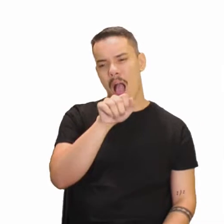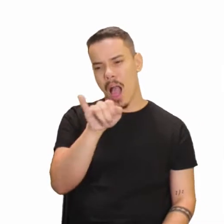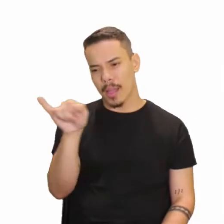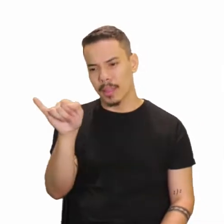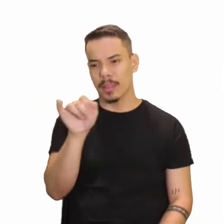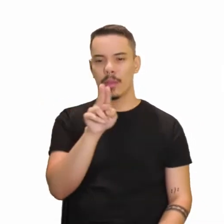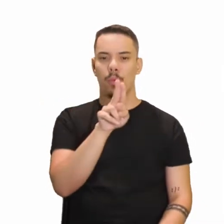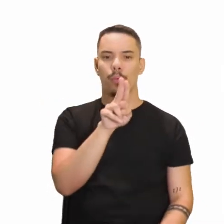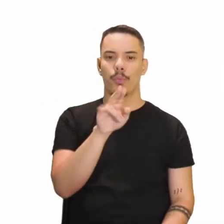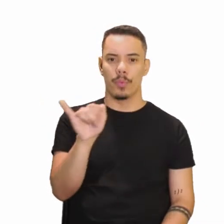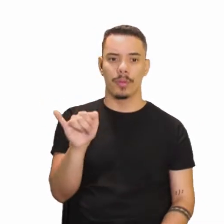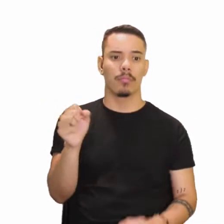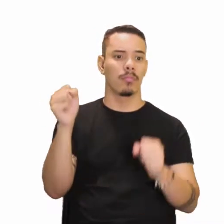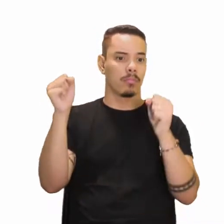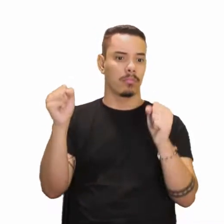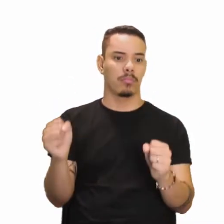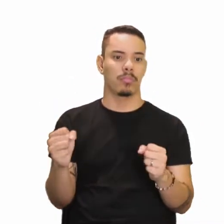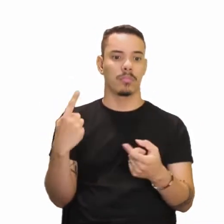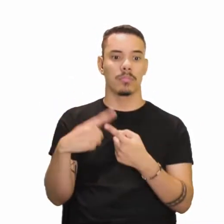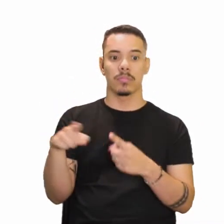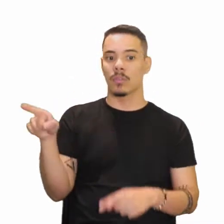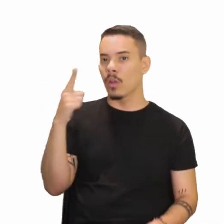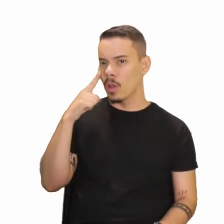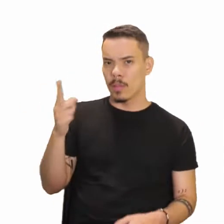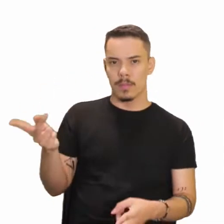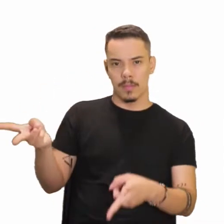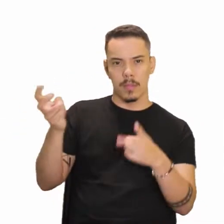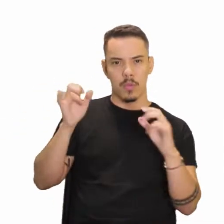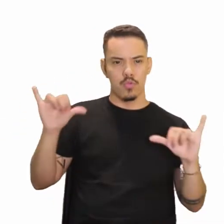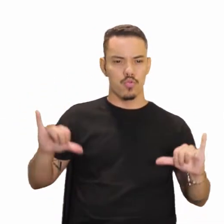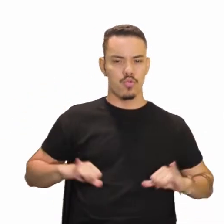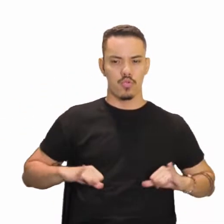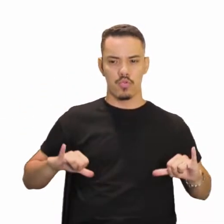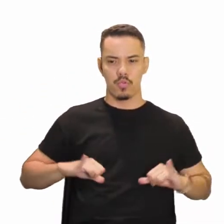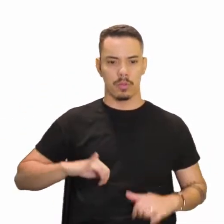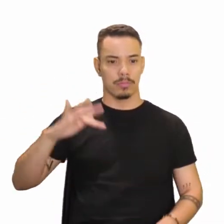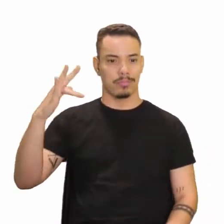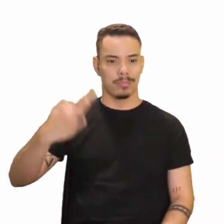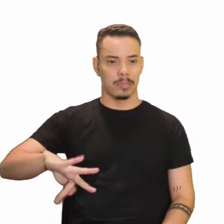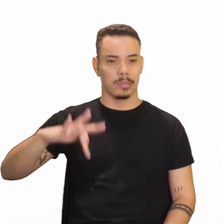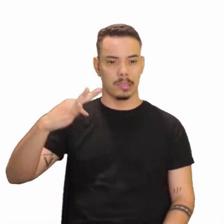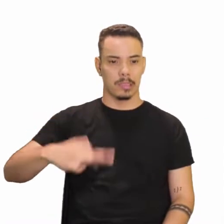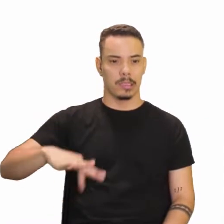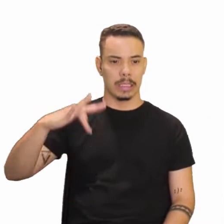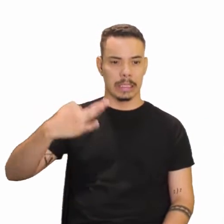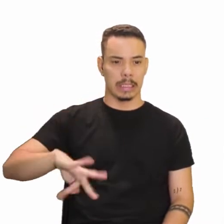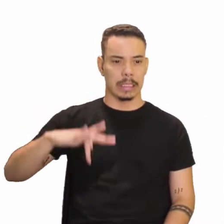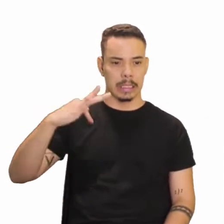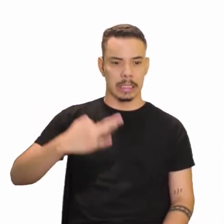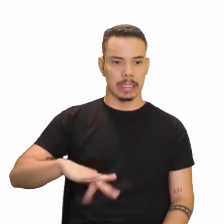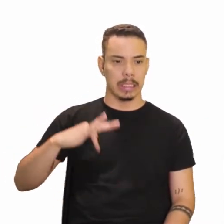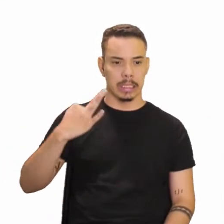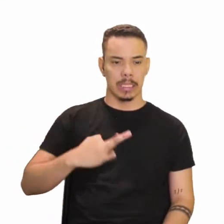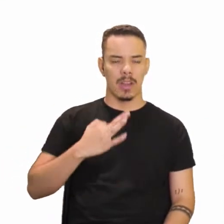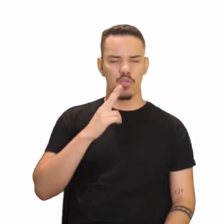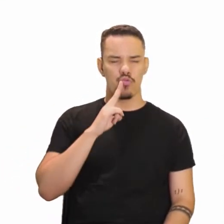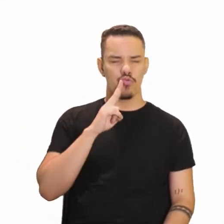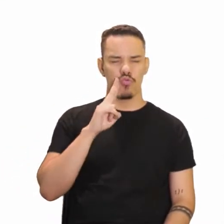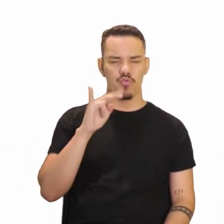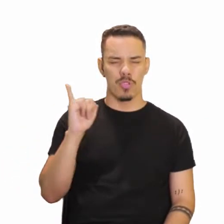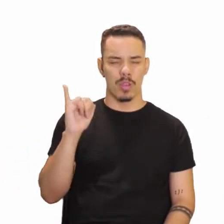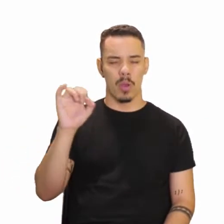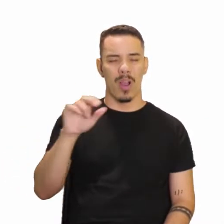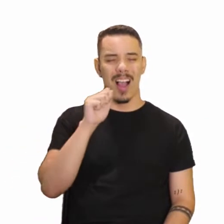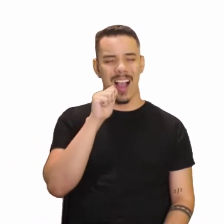Posso sim porque tá dizendo aqui ó que ele machucou depois eu Então